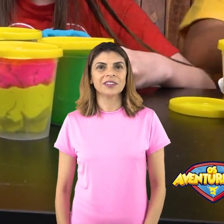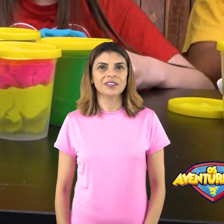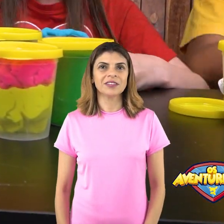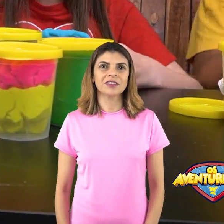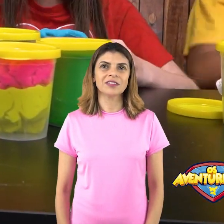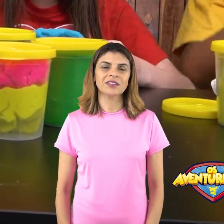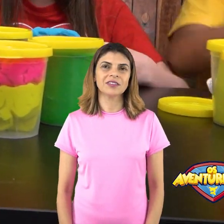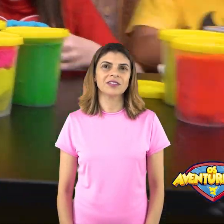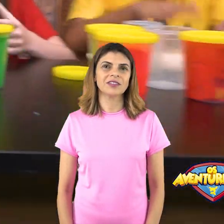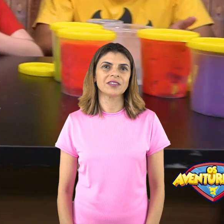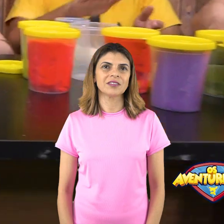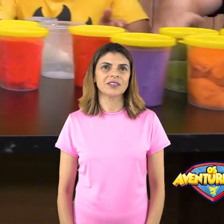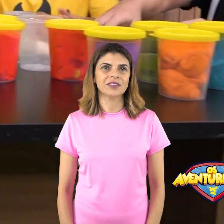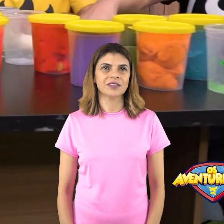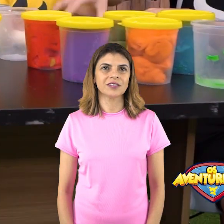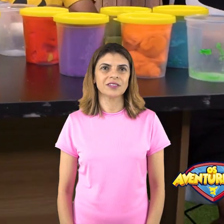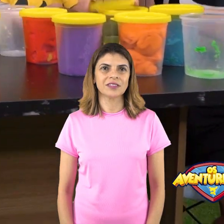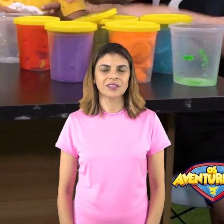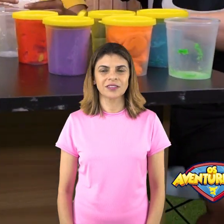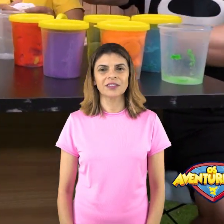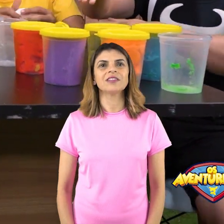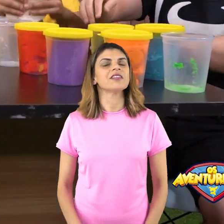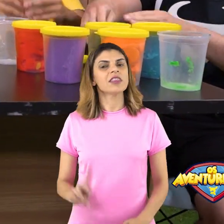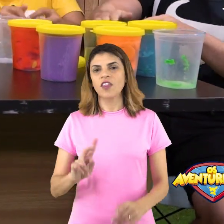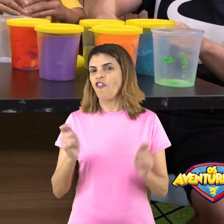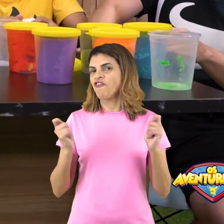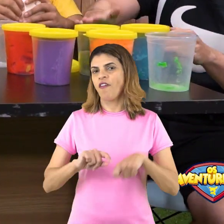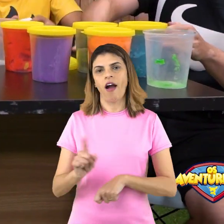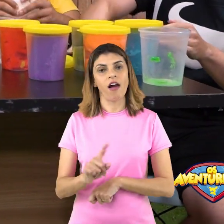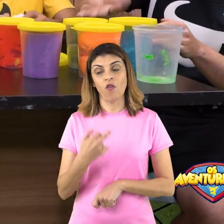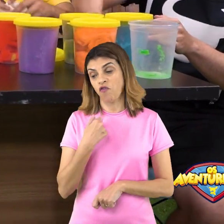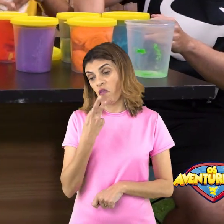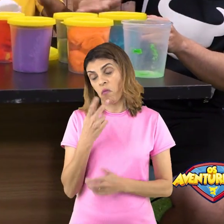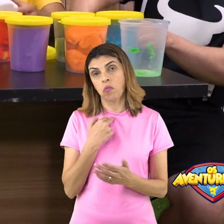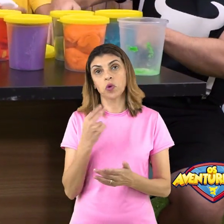Não faz isso, não. Vale sim, eu não falei que eu não podia usar.